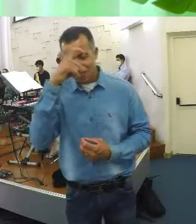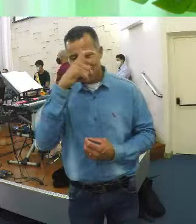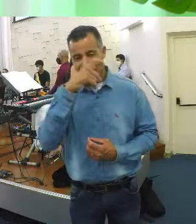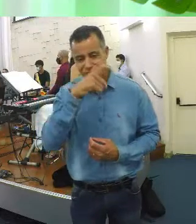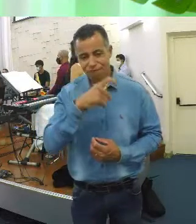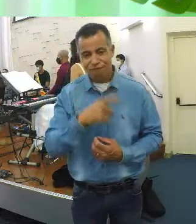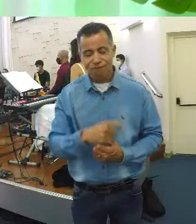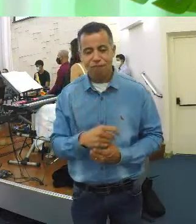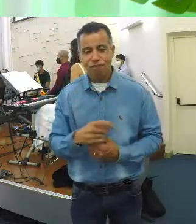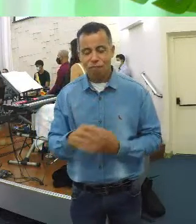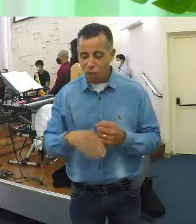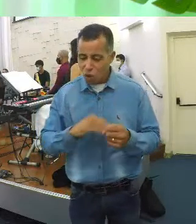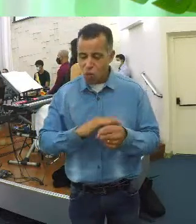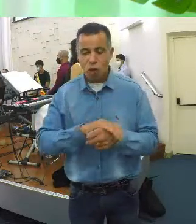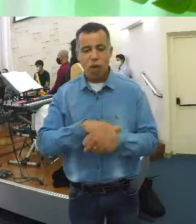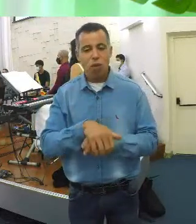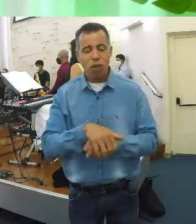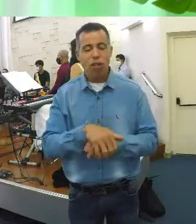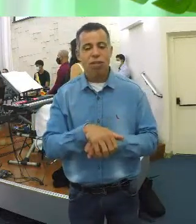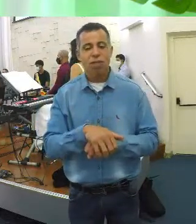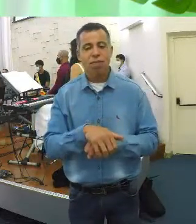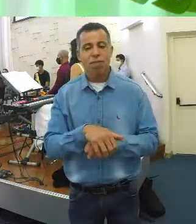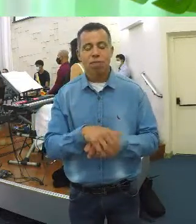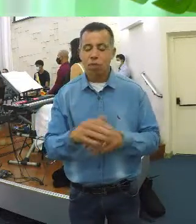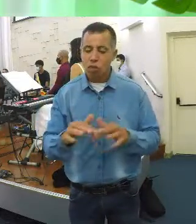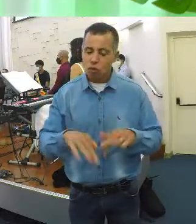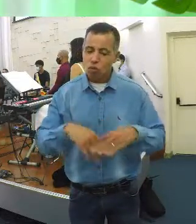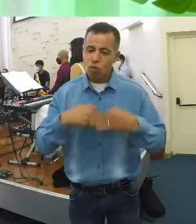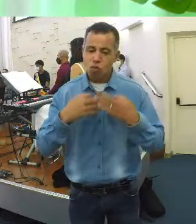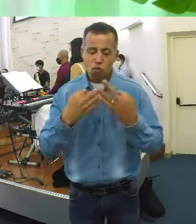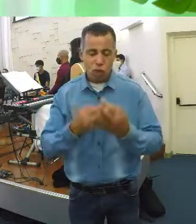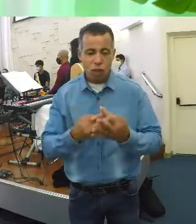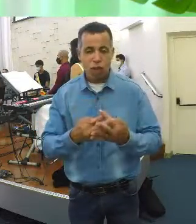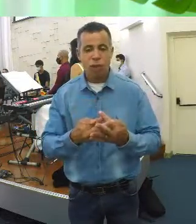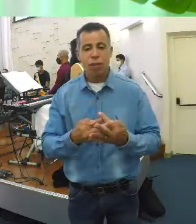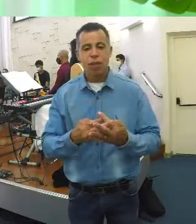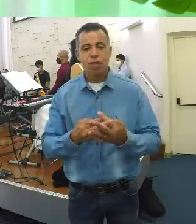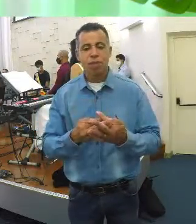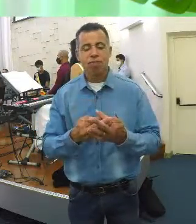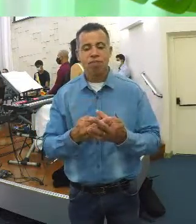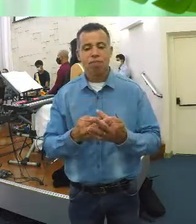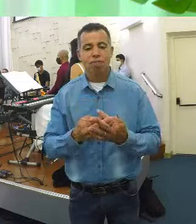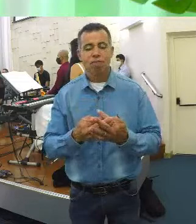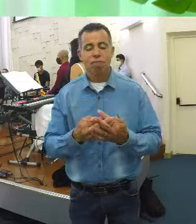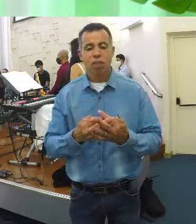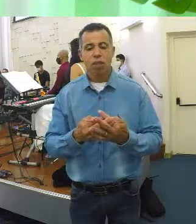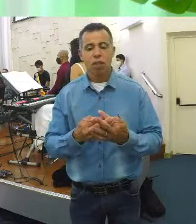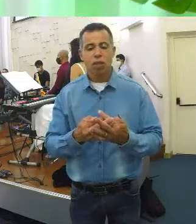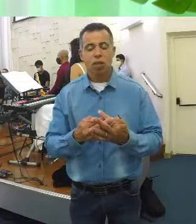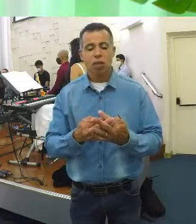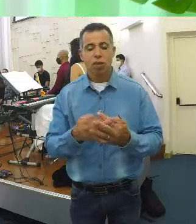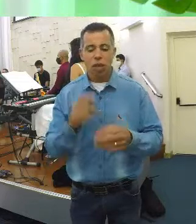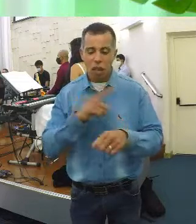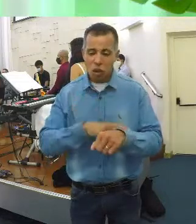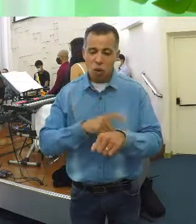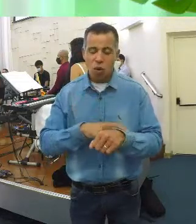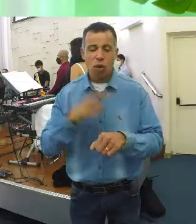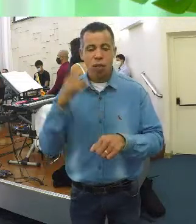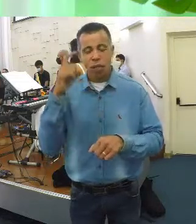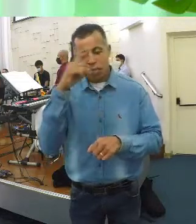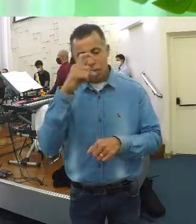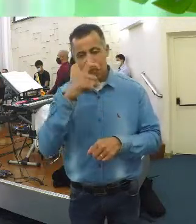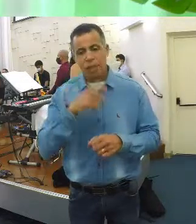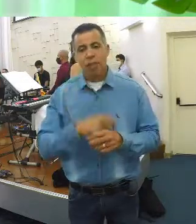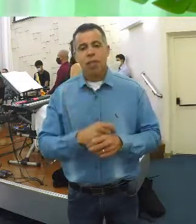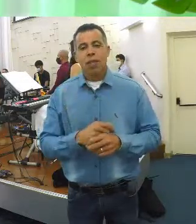numa noite como essa, ao final de um ano como esse, diante das perspectivas sombrias que temos para